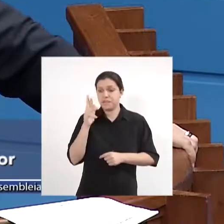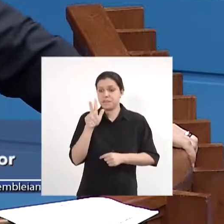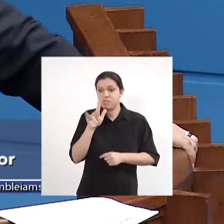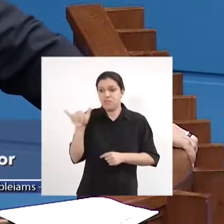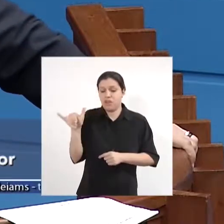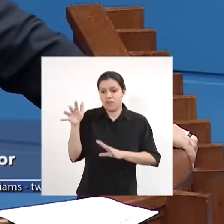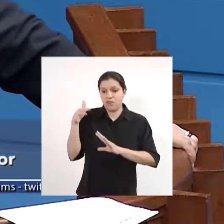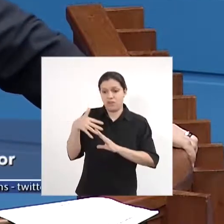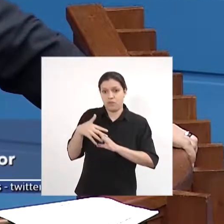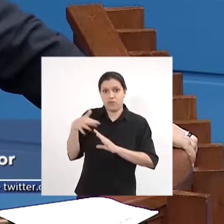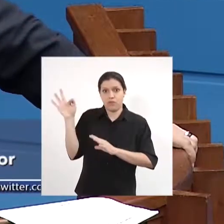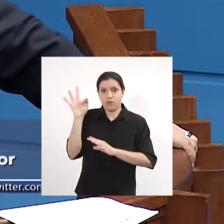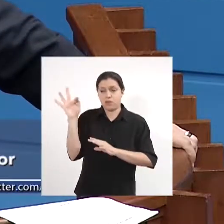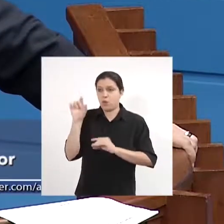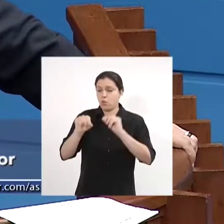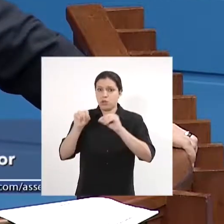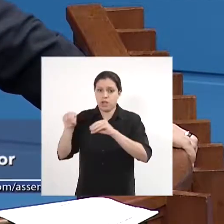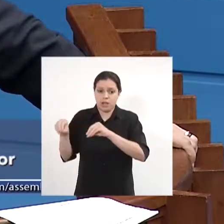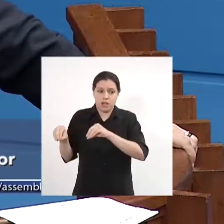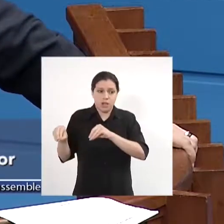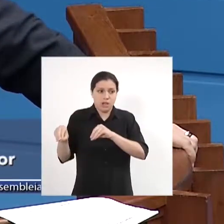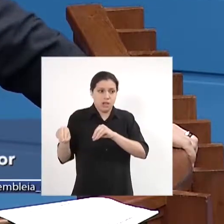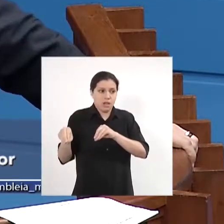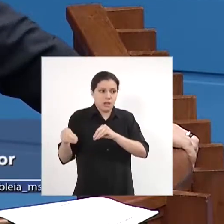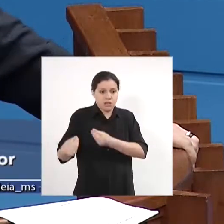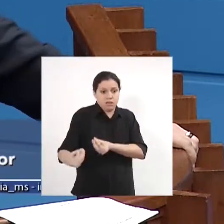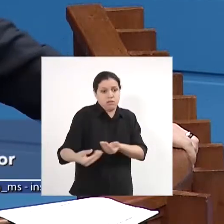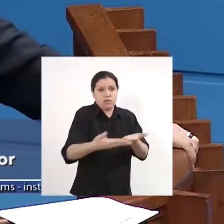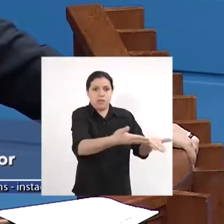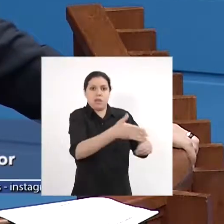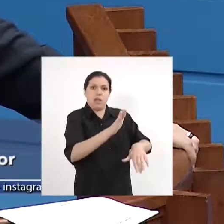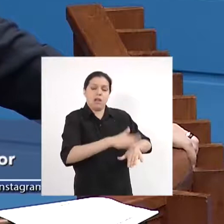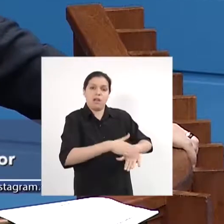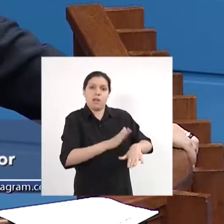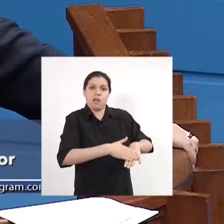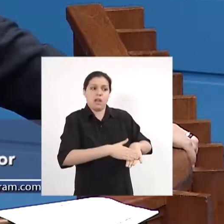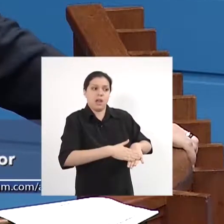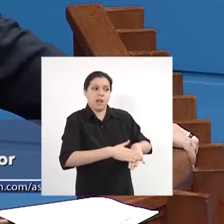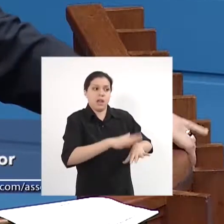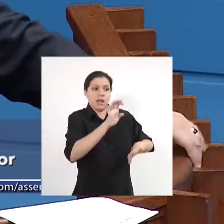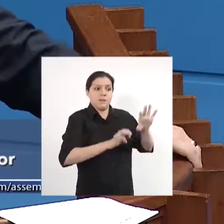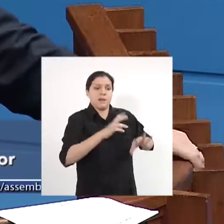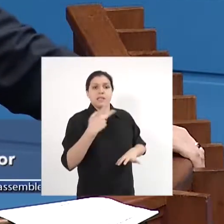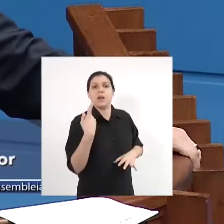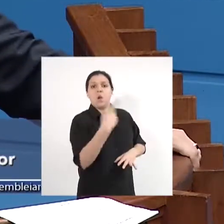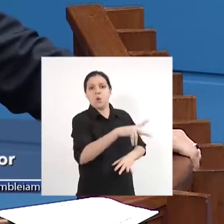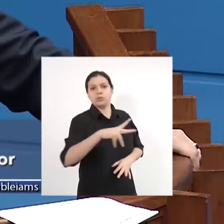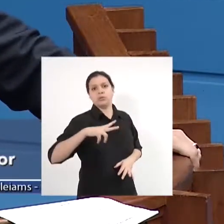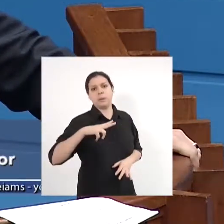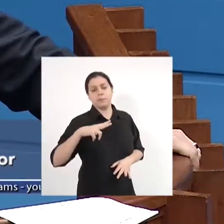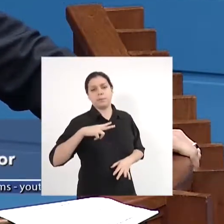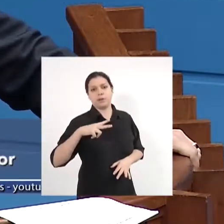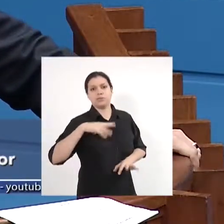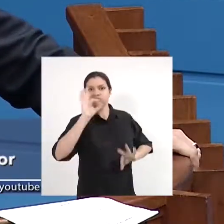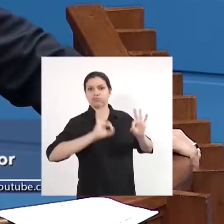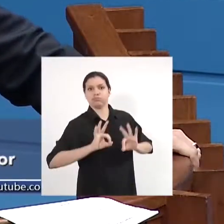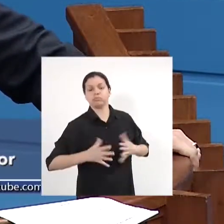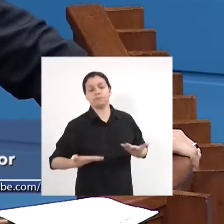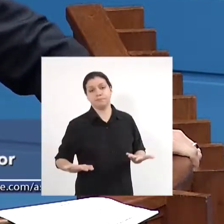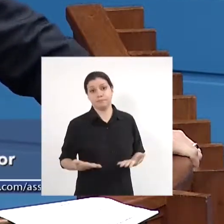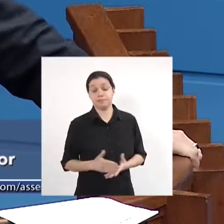transferindo essa sua autonomia para empresas particulares, privadas, né, organizações